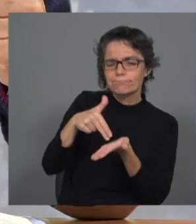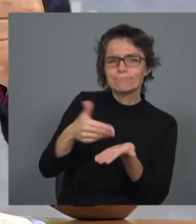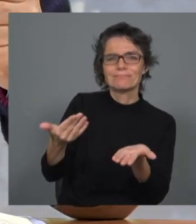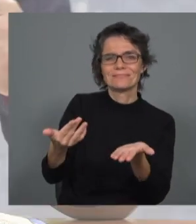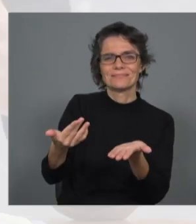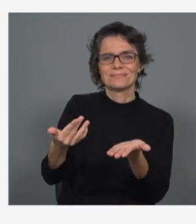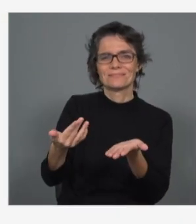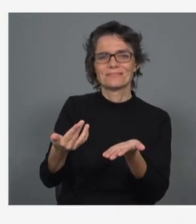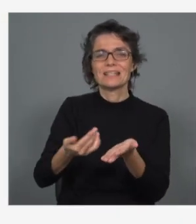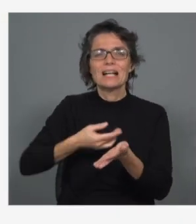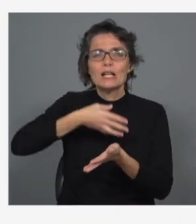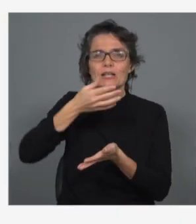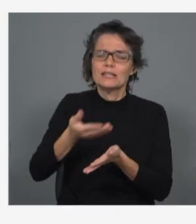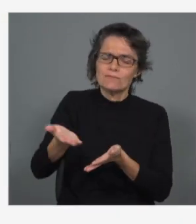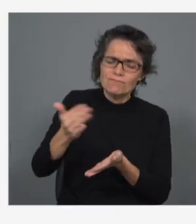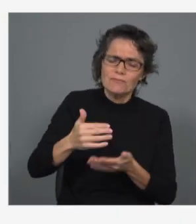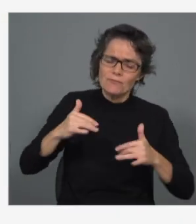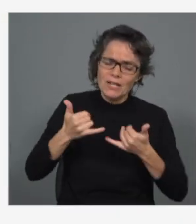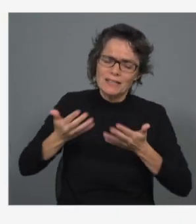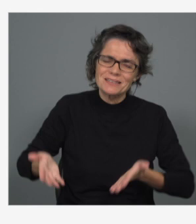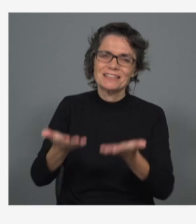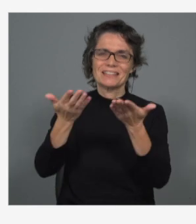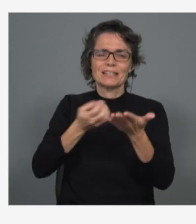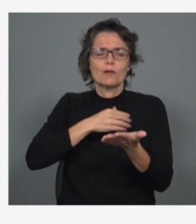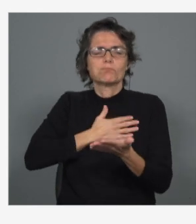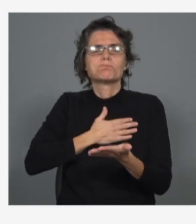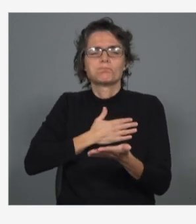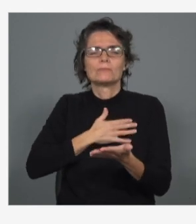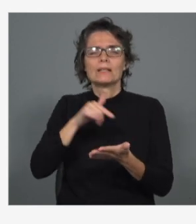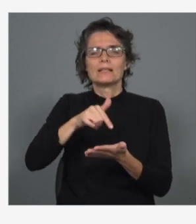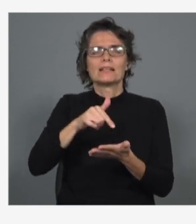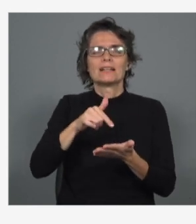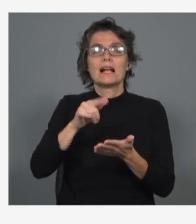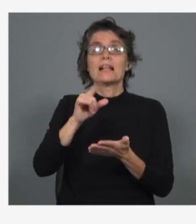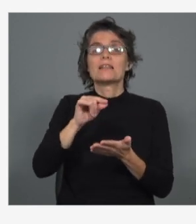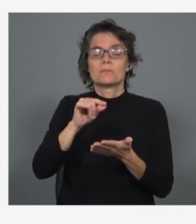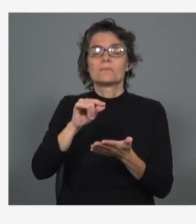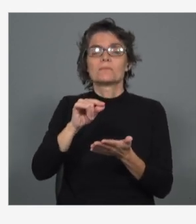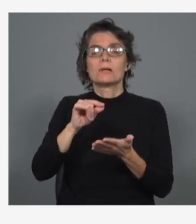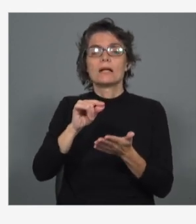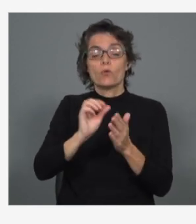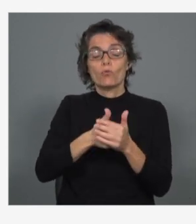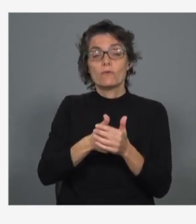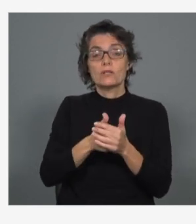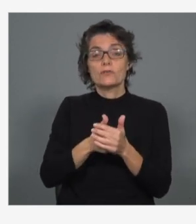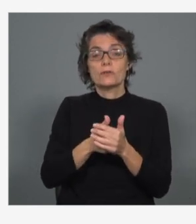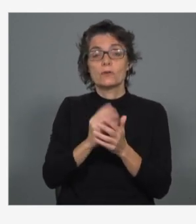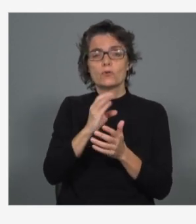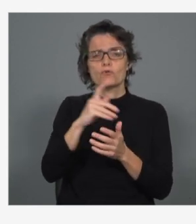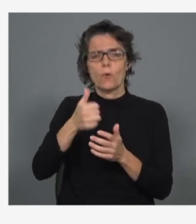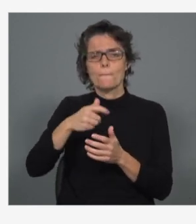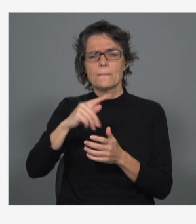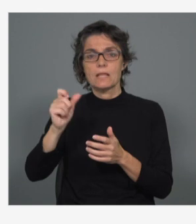digo, alegrai-vos. Depois no Evangelho, João Batista fala da vinda de um